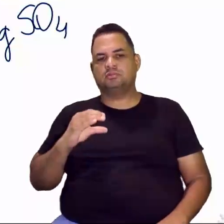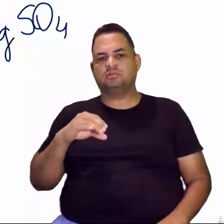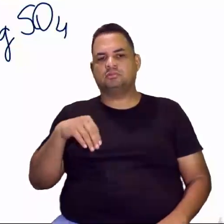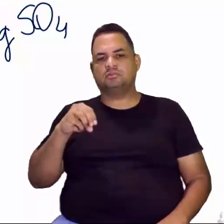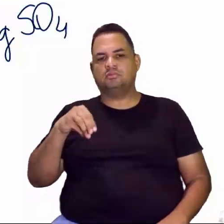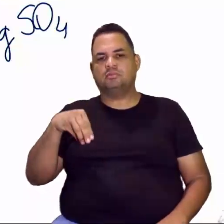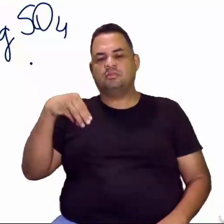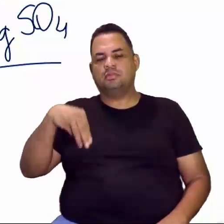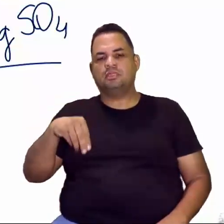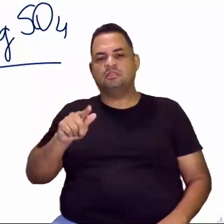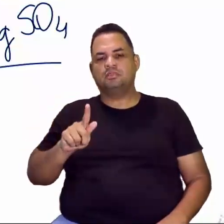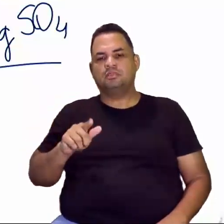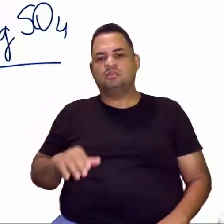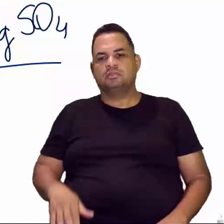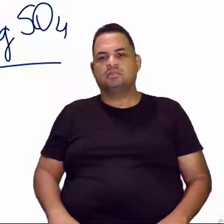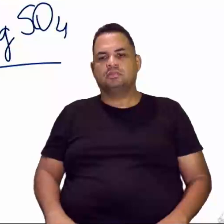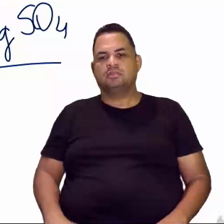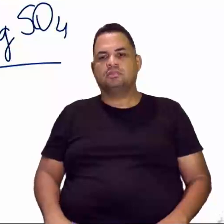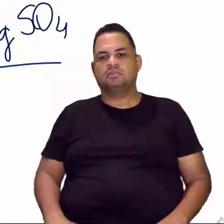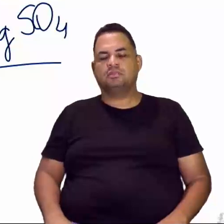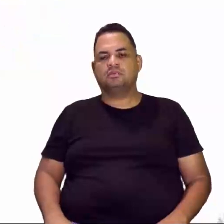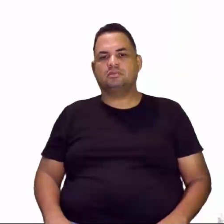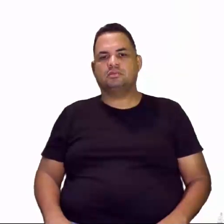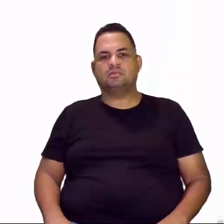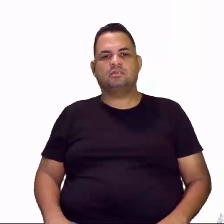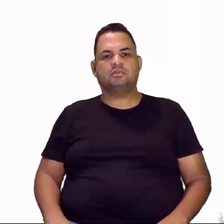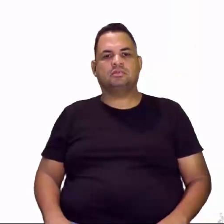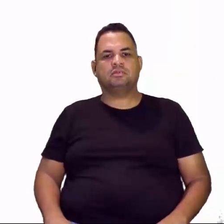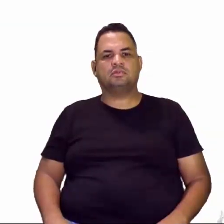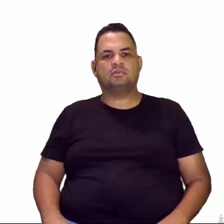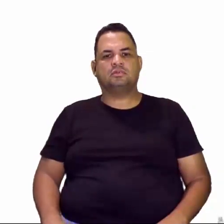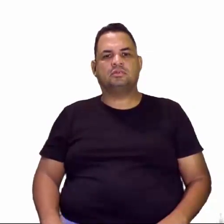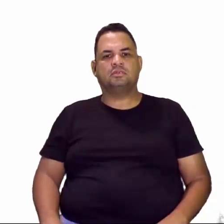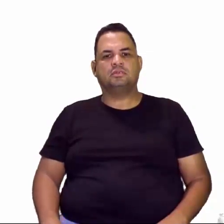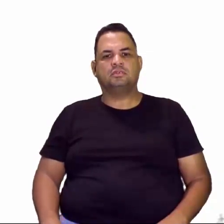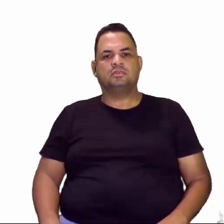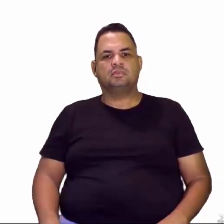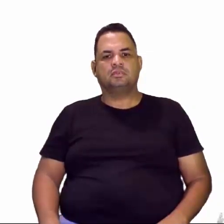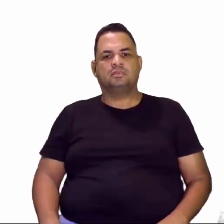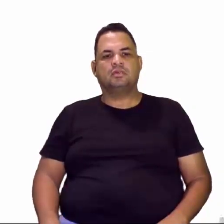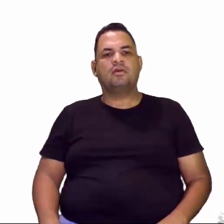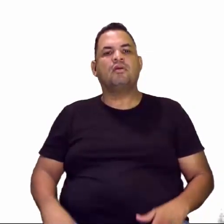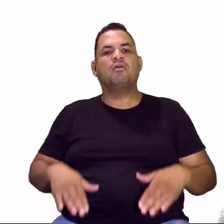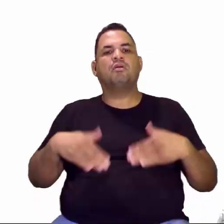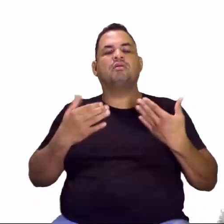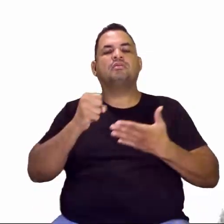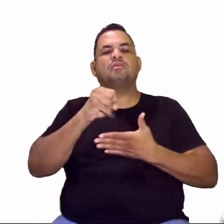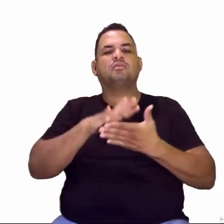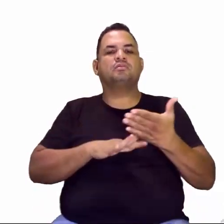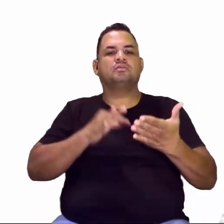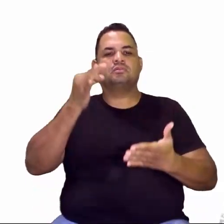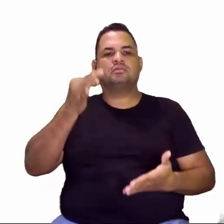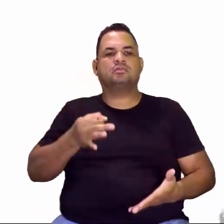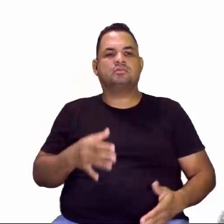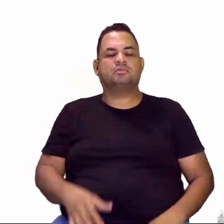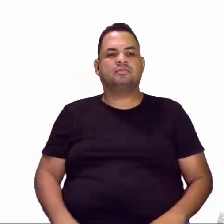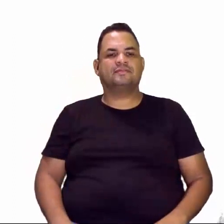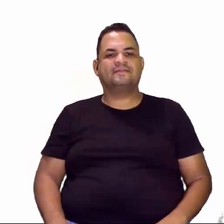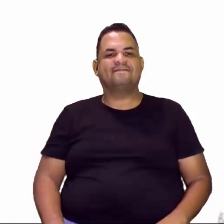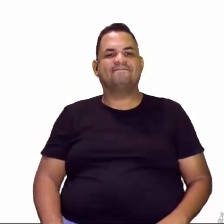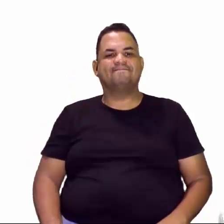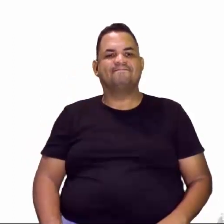do magnésio com cloro e do sulfato com magnésio, fica mais fácil para a gente determinar qual é a alternativa correta, não